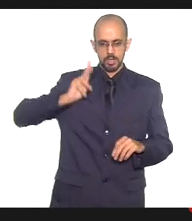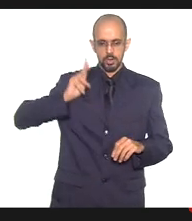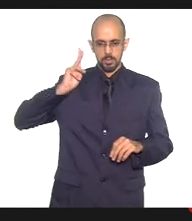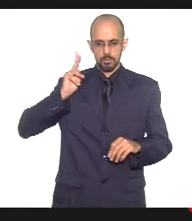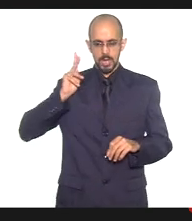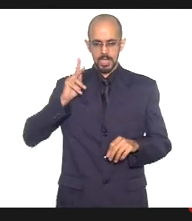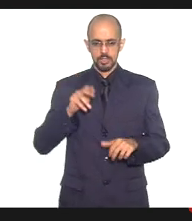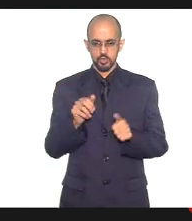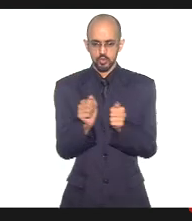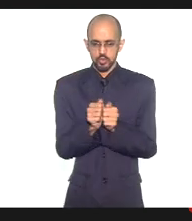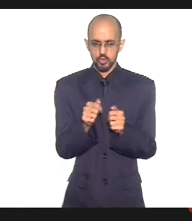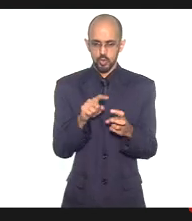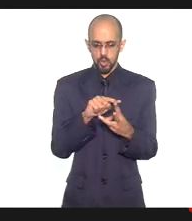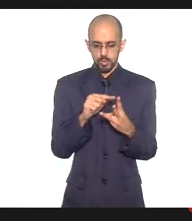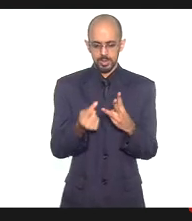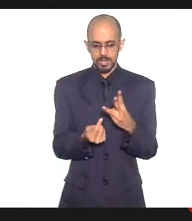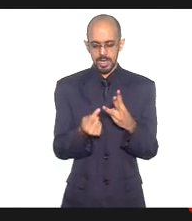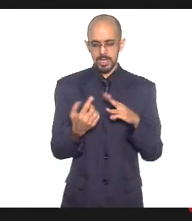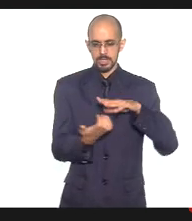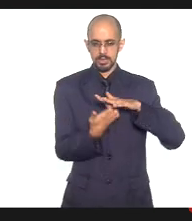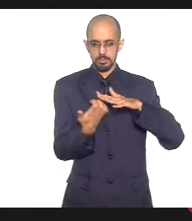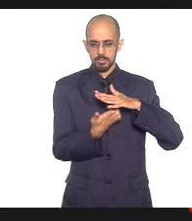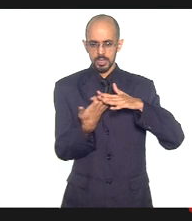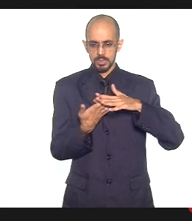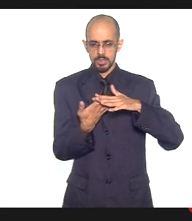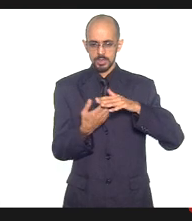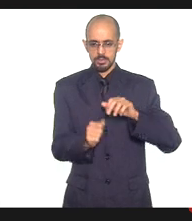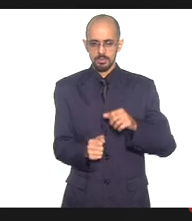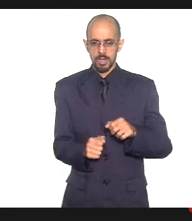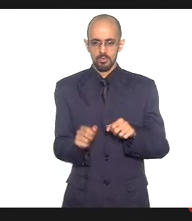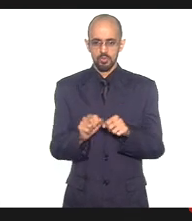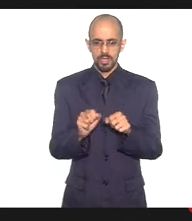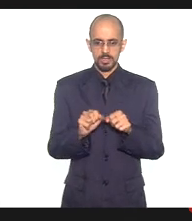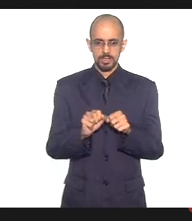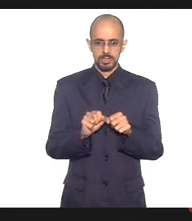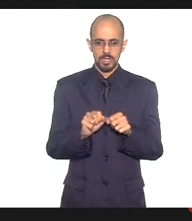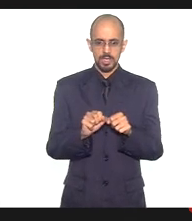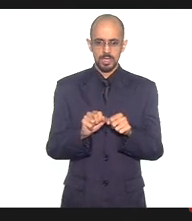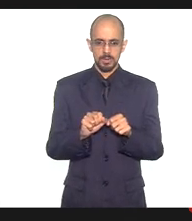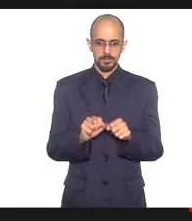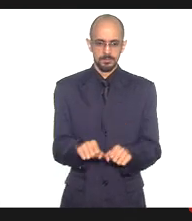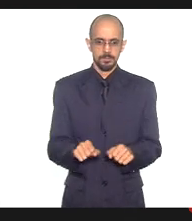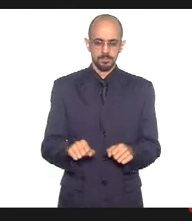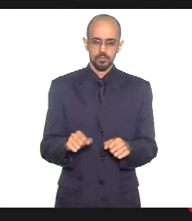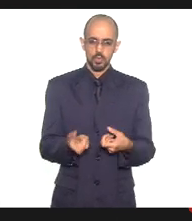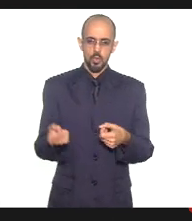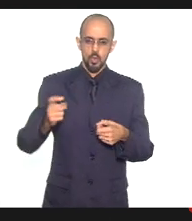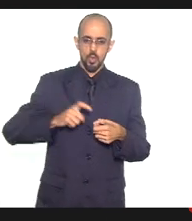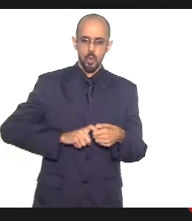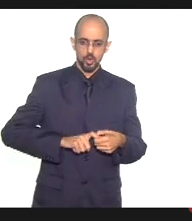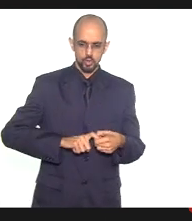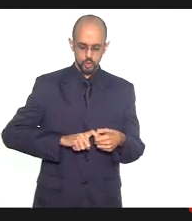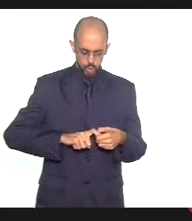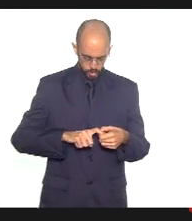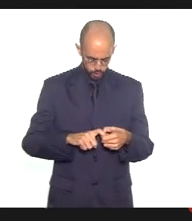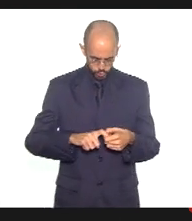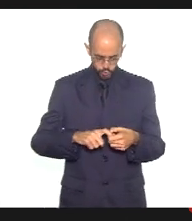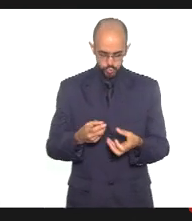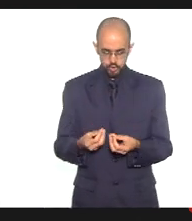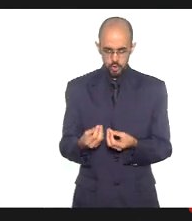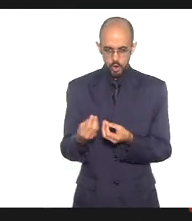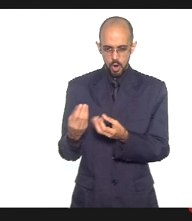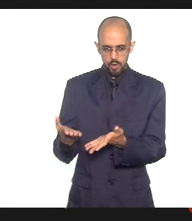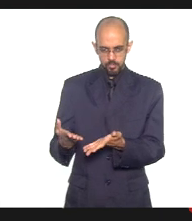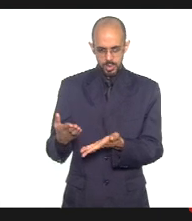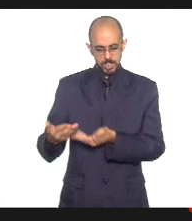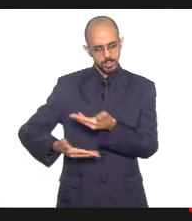para formar o consórcio de Libra para bidar para a primeira oferta que foi feita dentro do regime de